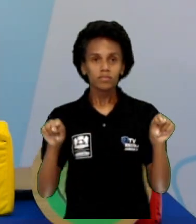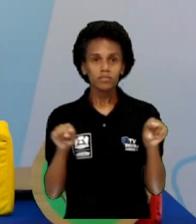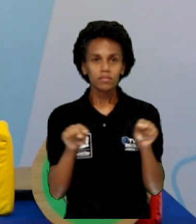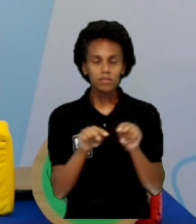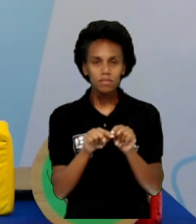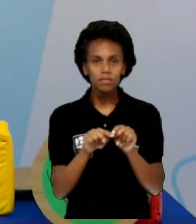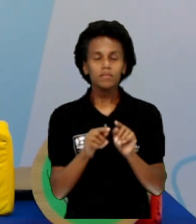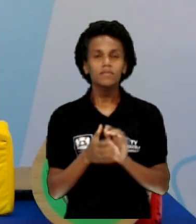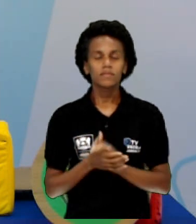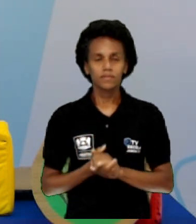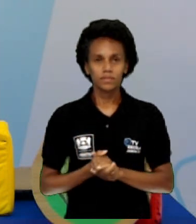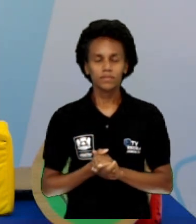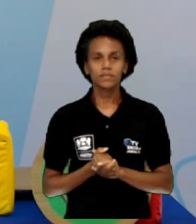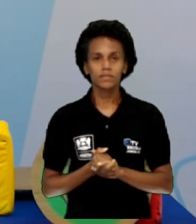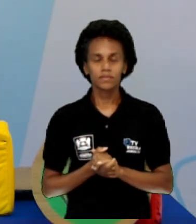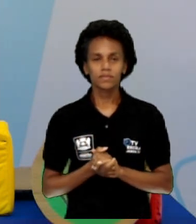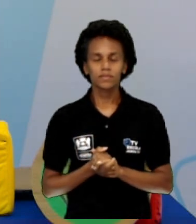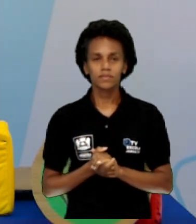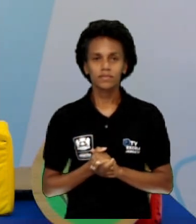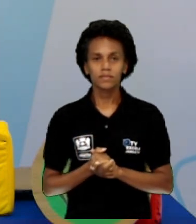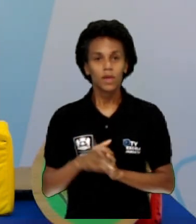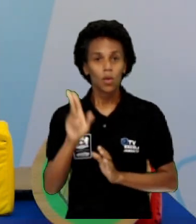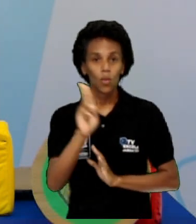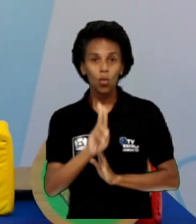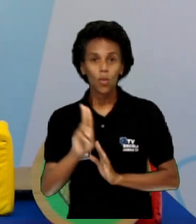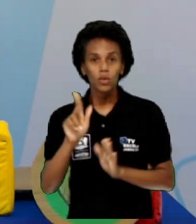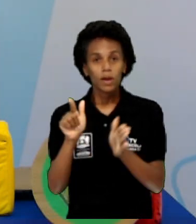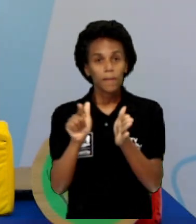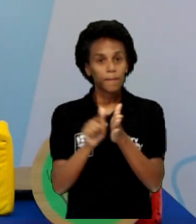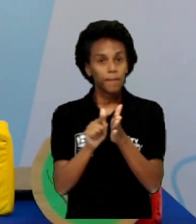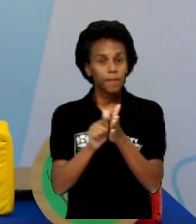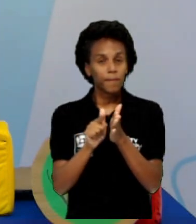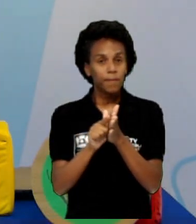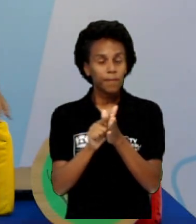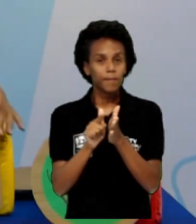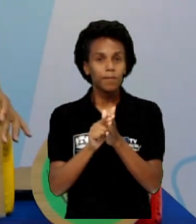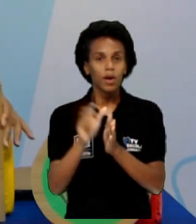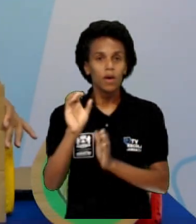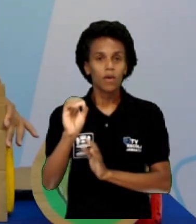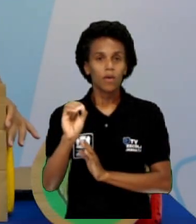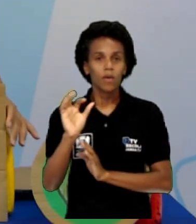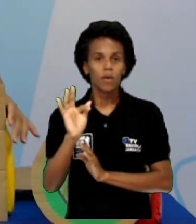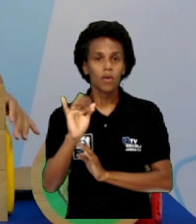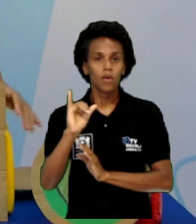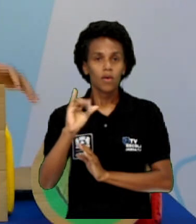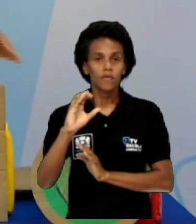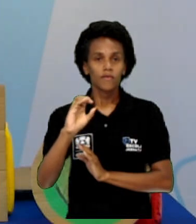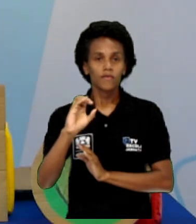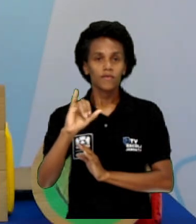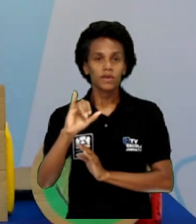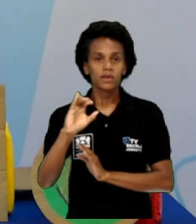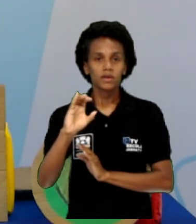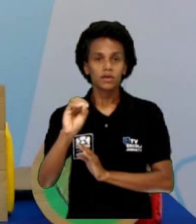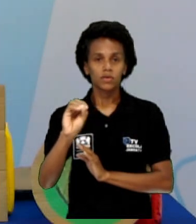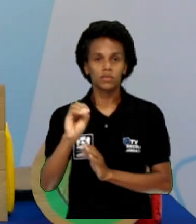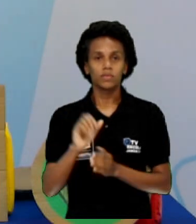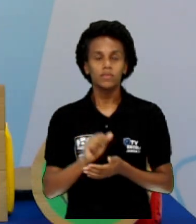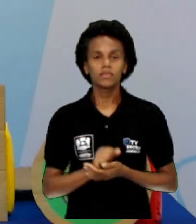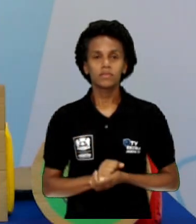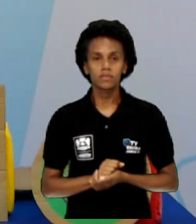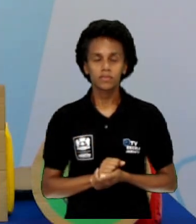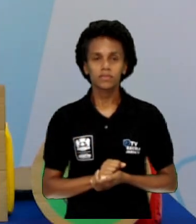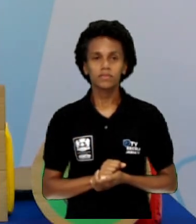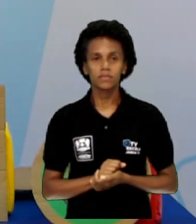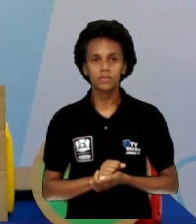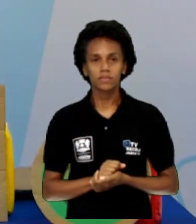papel ofício, então vocês podem cortar o papelão retangular, ok? E fazer o trabalho, colocar para a exposição de vocês.